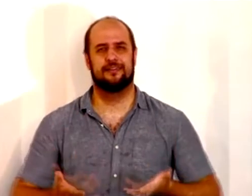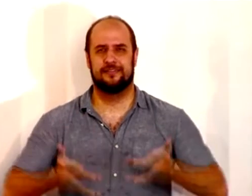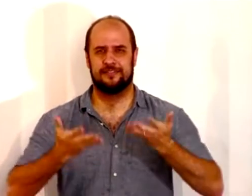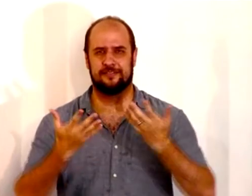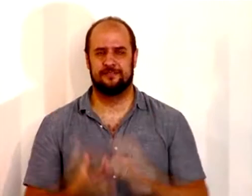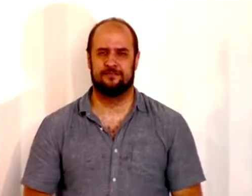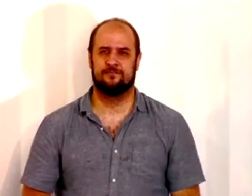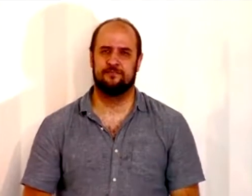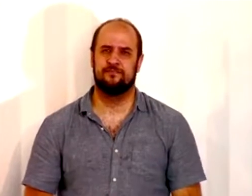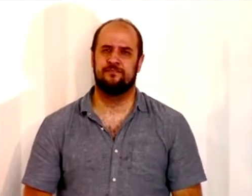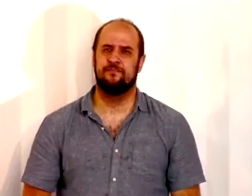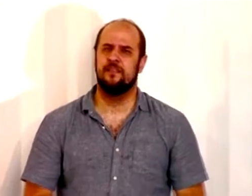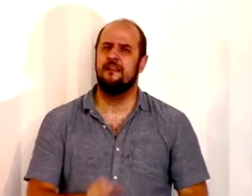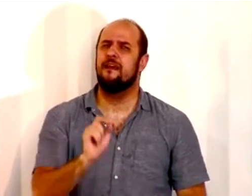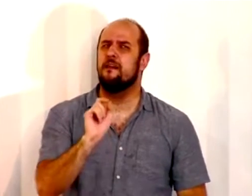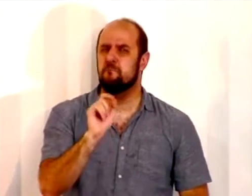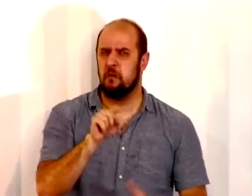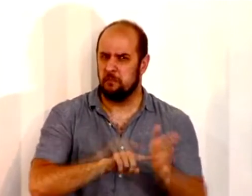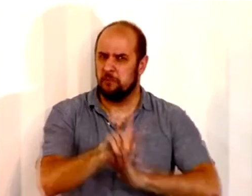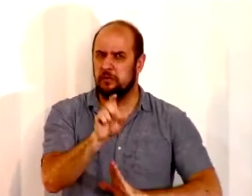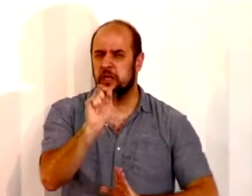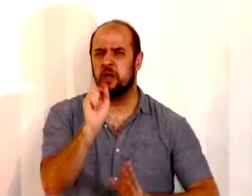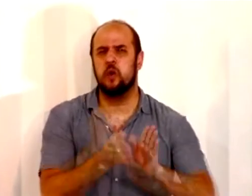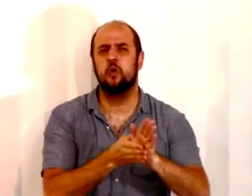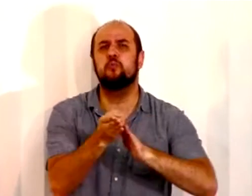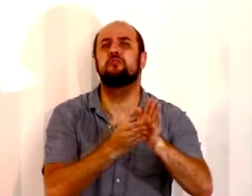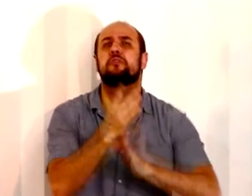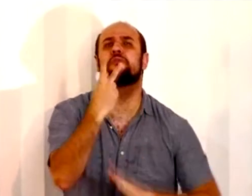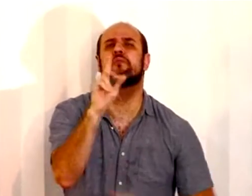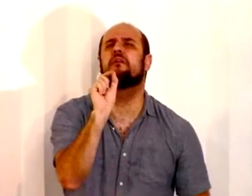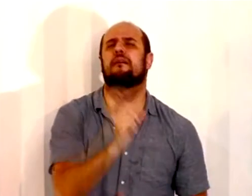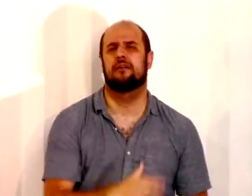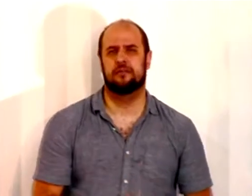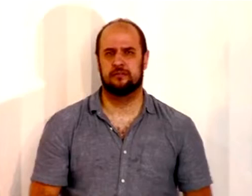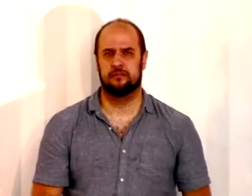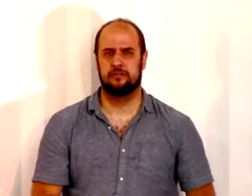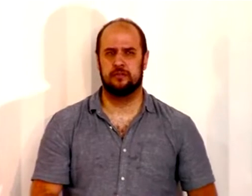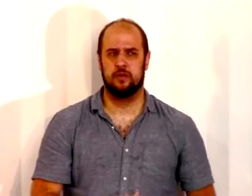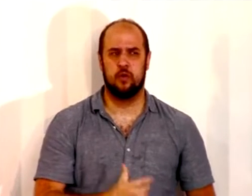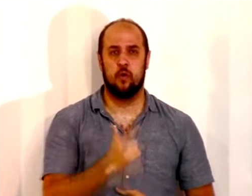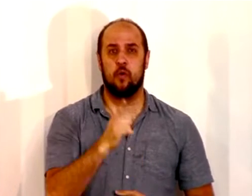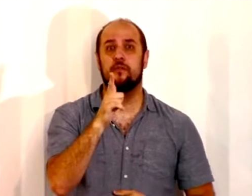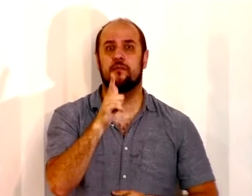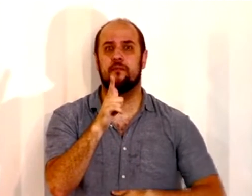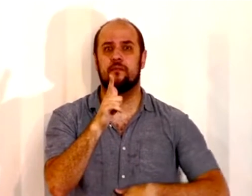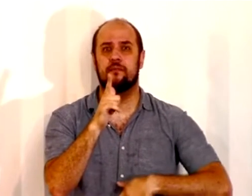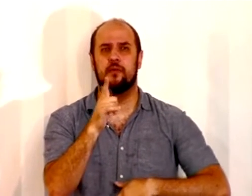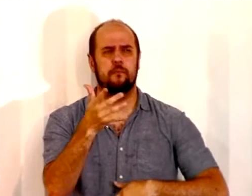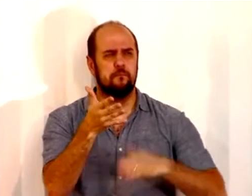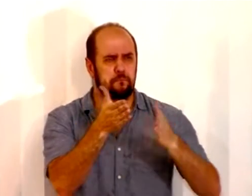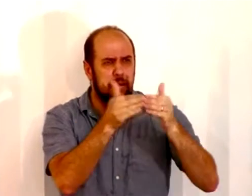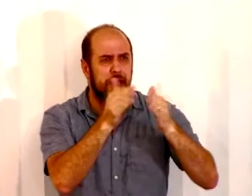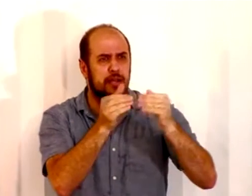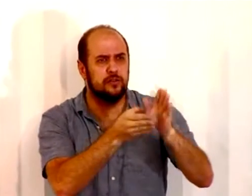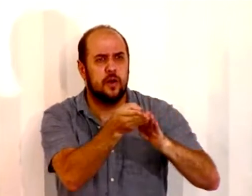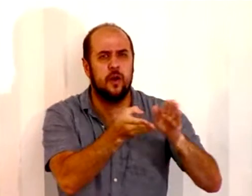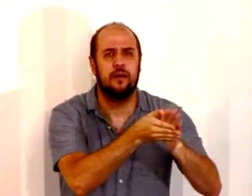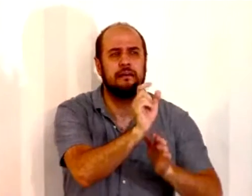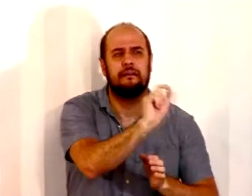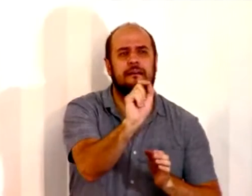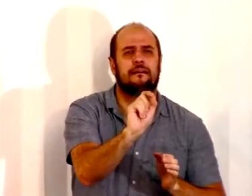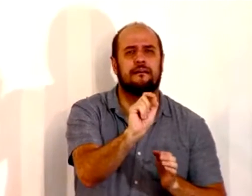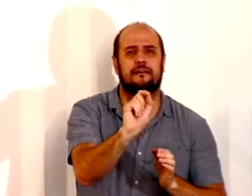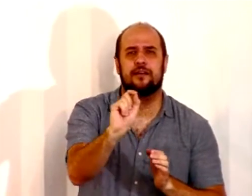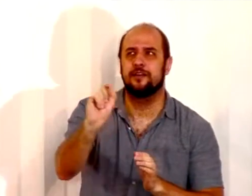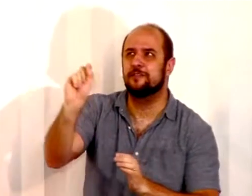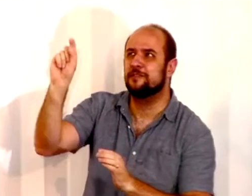o seu conselheiro? Com quem você tem tomado conselhos? Com o Senhor? Com o maravilhoso conselheiro